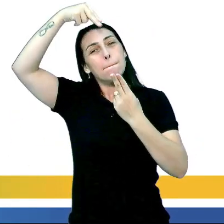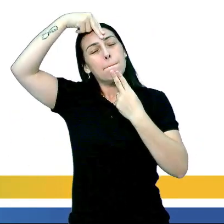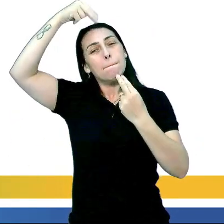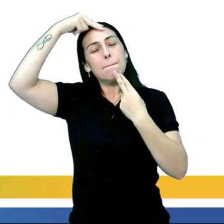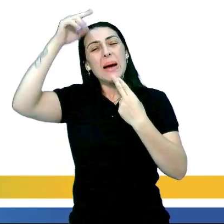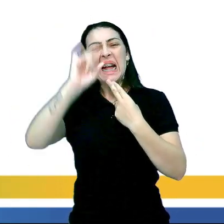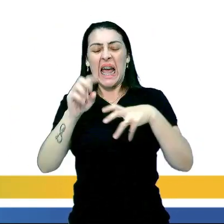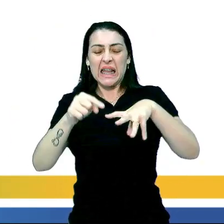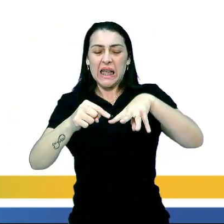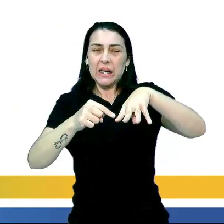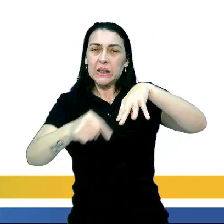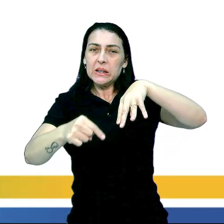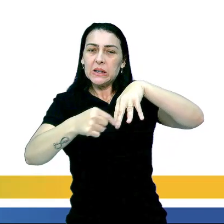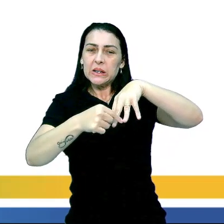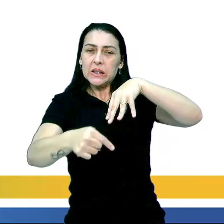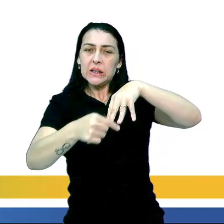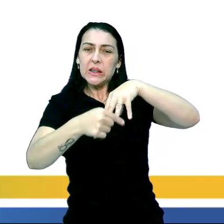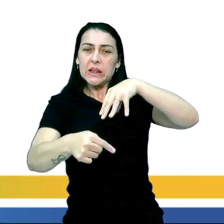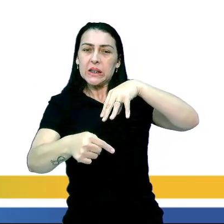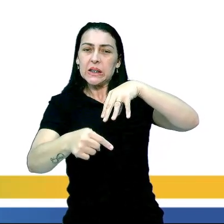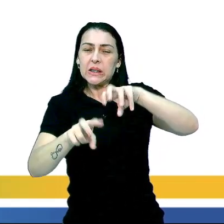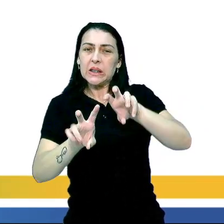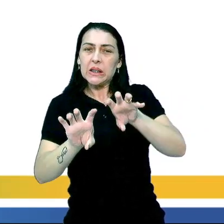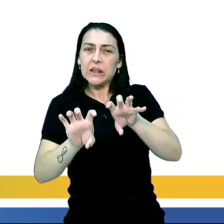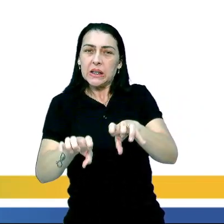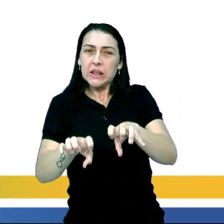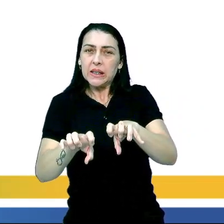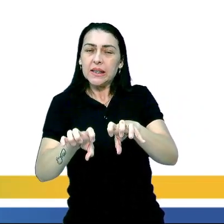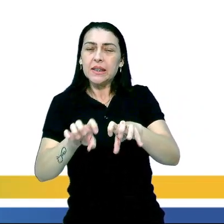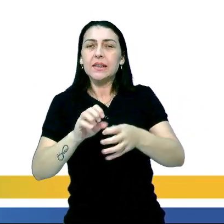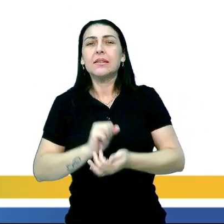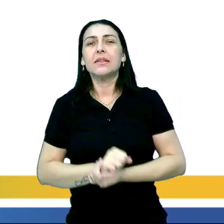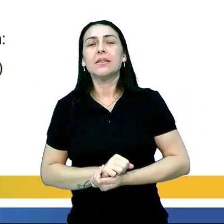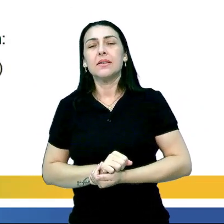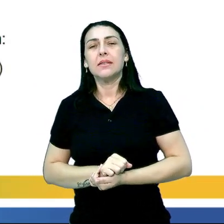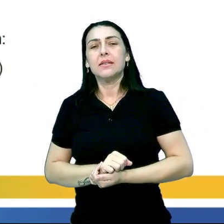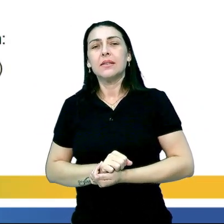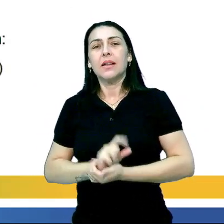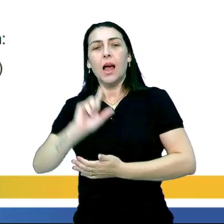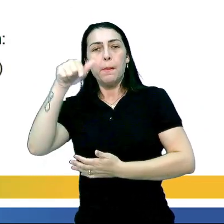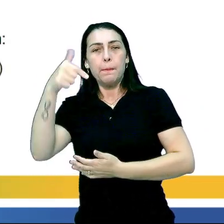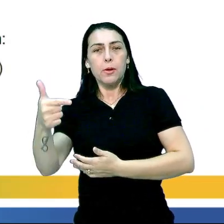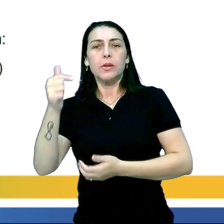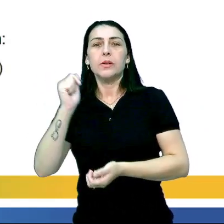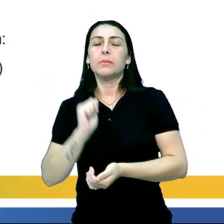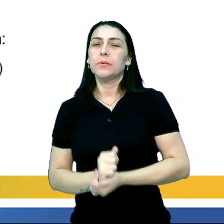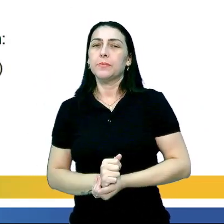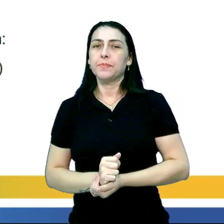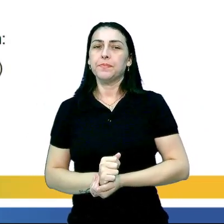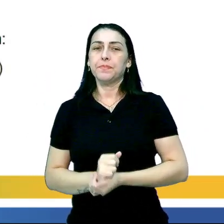cada unha é envergada. Então vamos para a próxima estrofe. Estamos